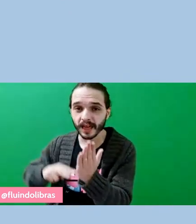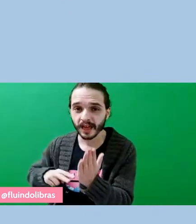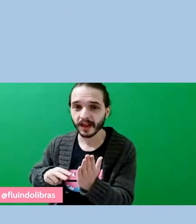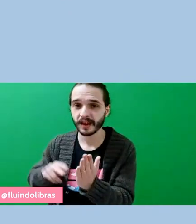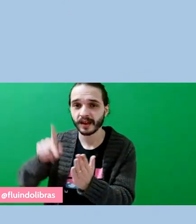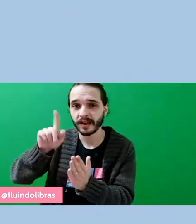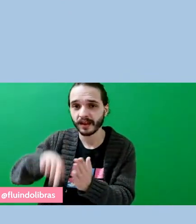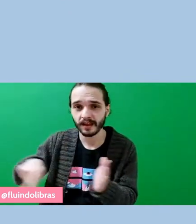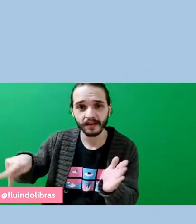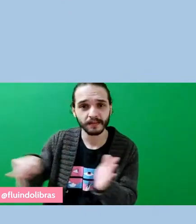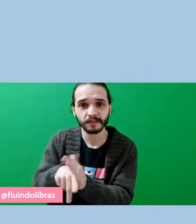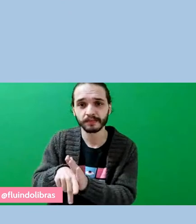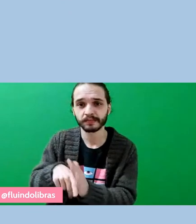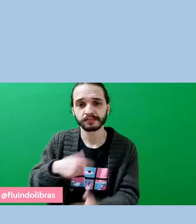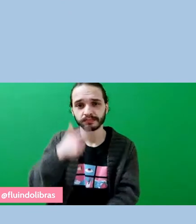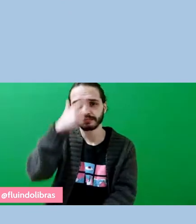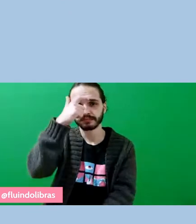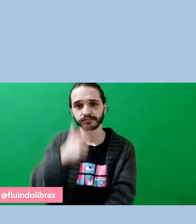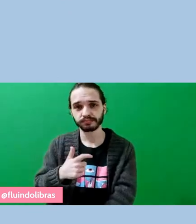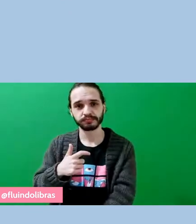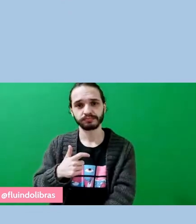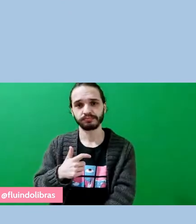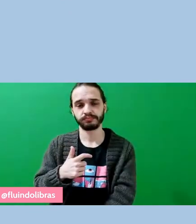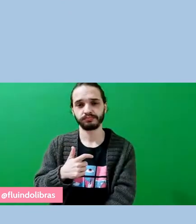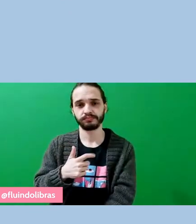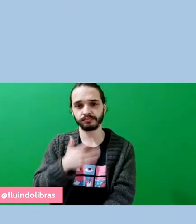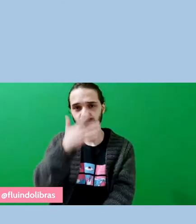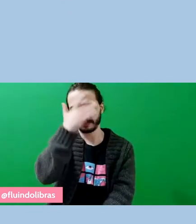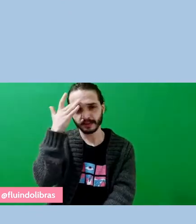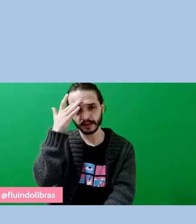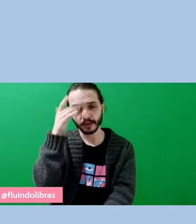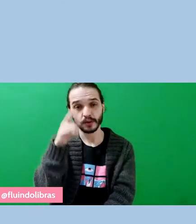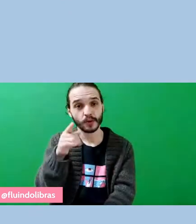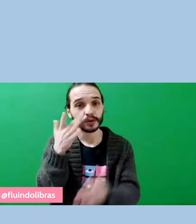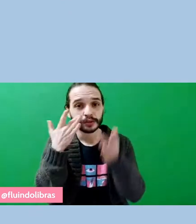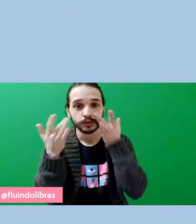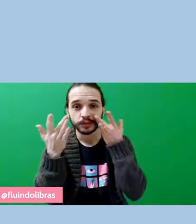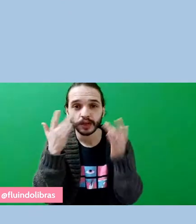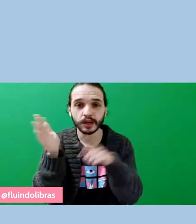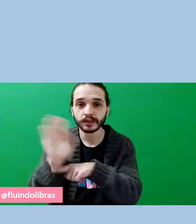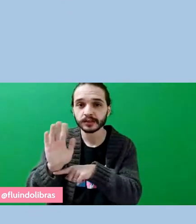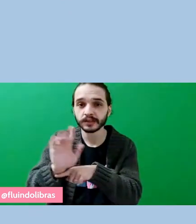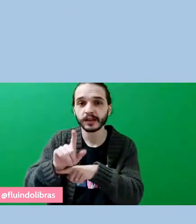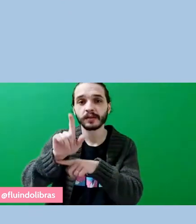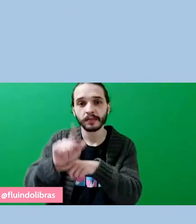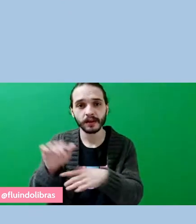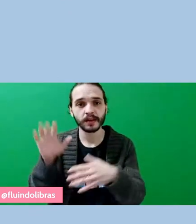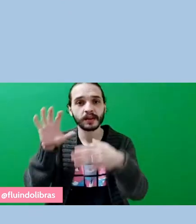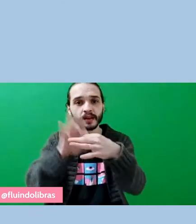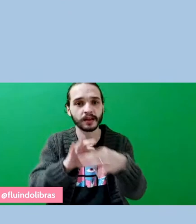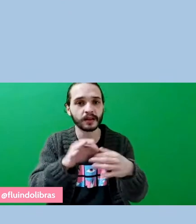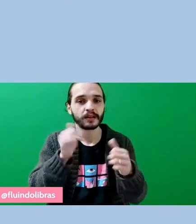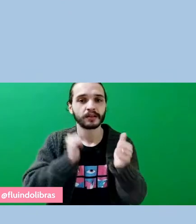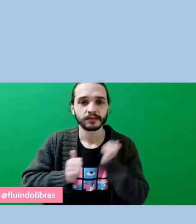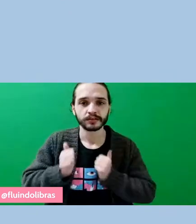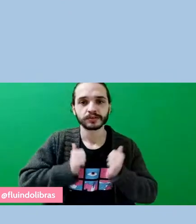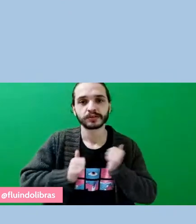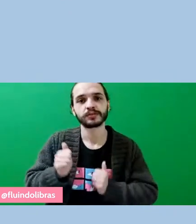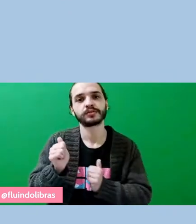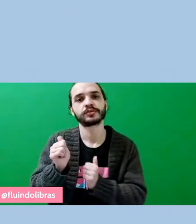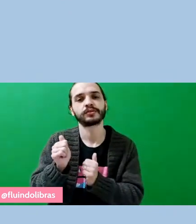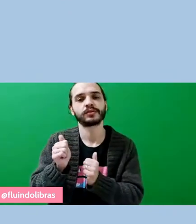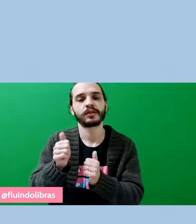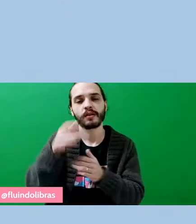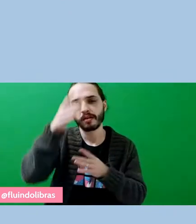pelo leitor. A experiência no palco e no cinema, ela é pautada ou pelo ator, ou pelo diretor, né? No teatro é o diretor, a figura